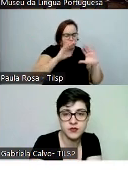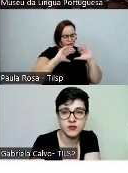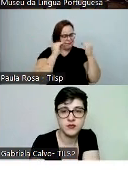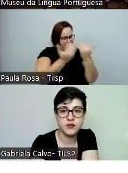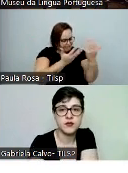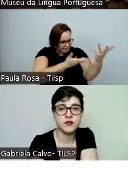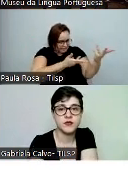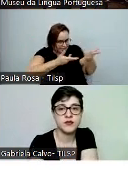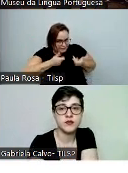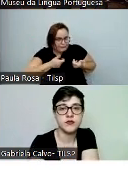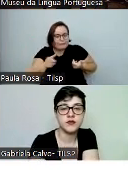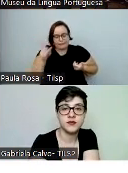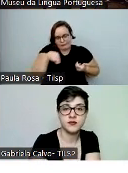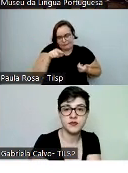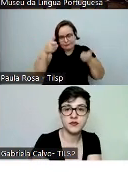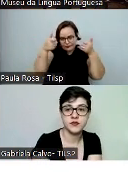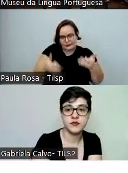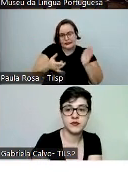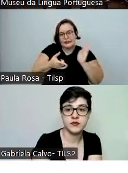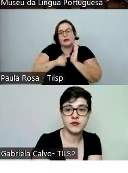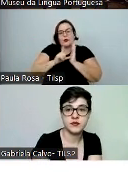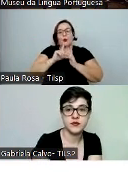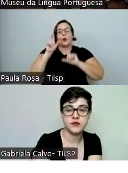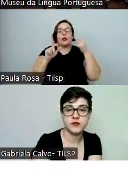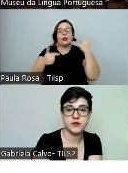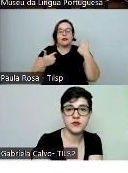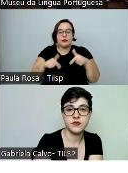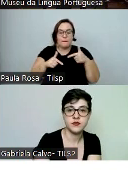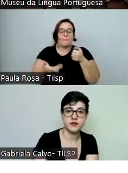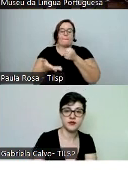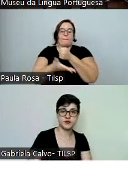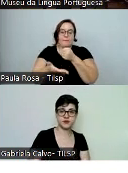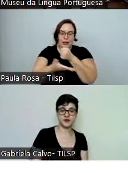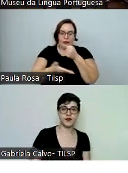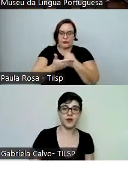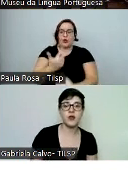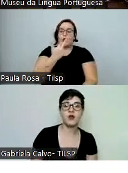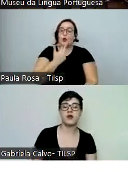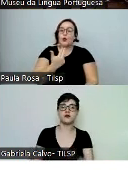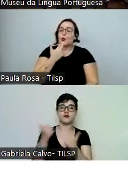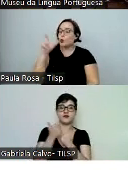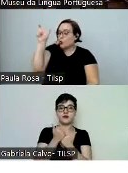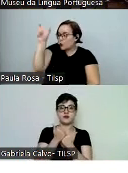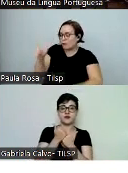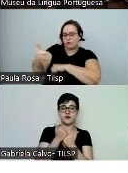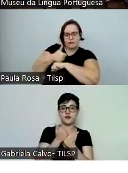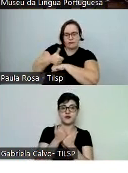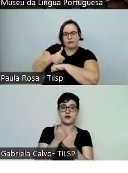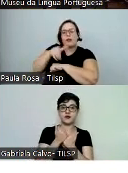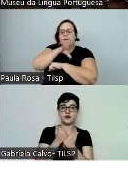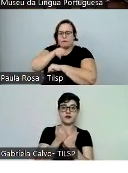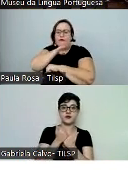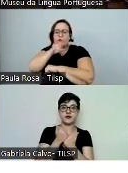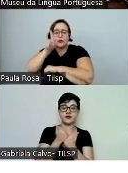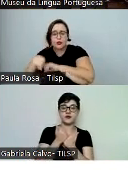basicamente a uma das tarefas básicas dos linguistas é uma falante Ele é especialista na própria língua as